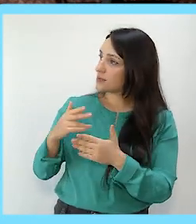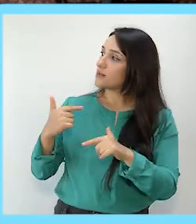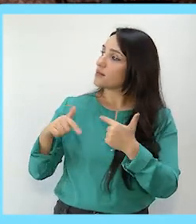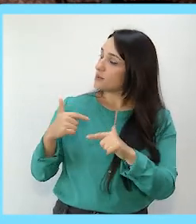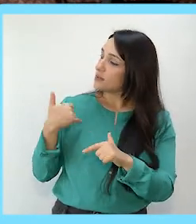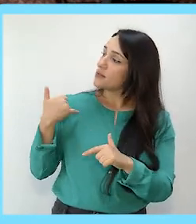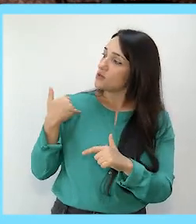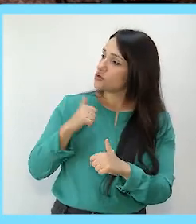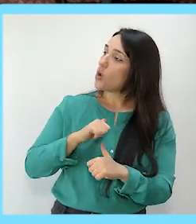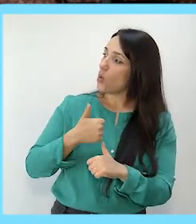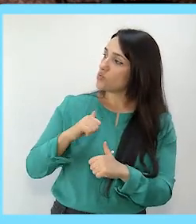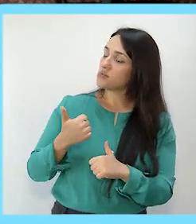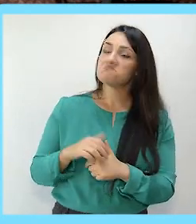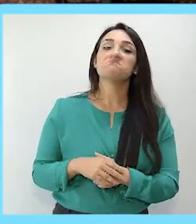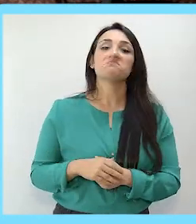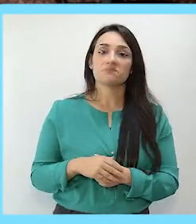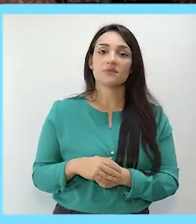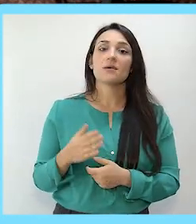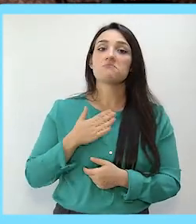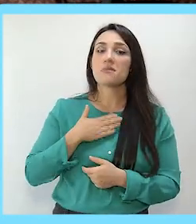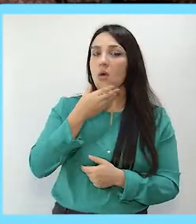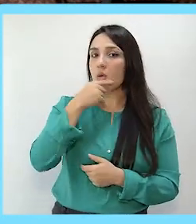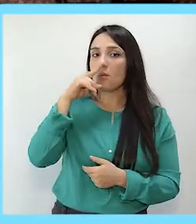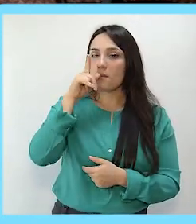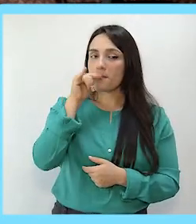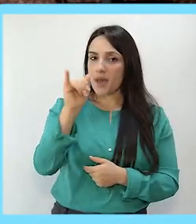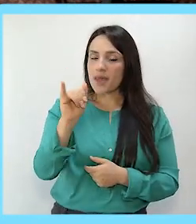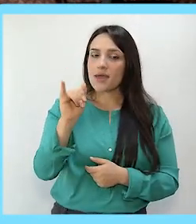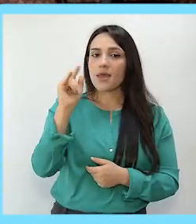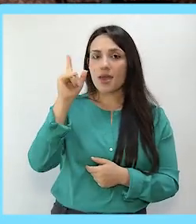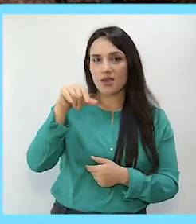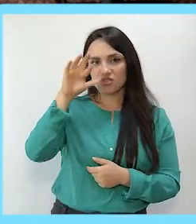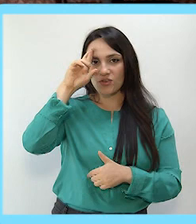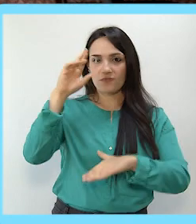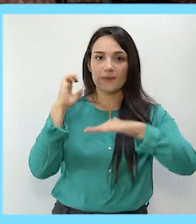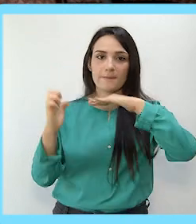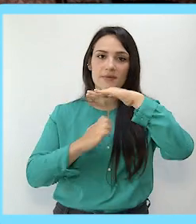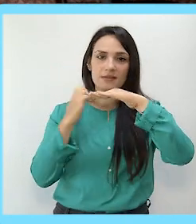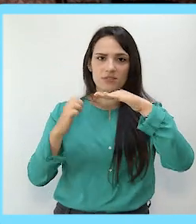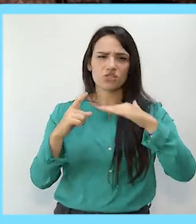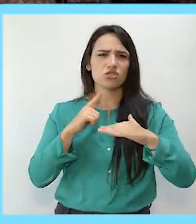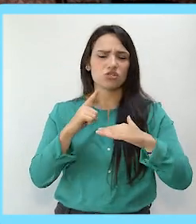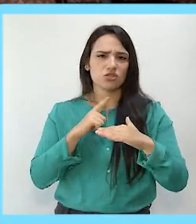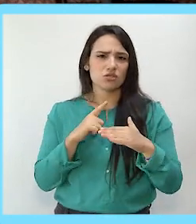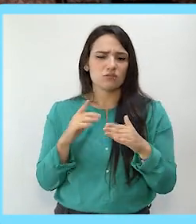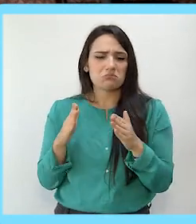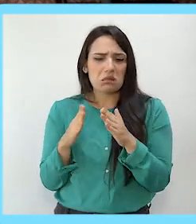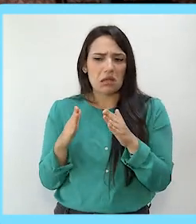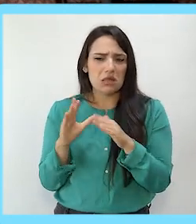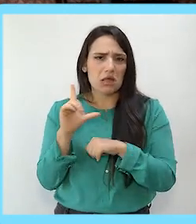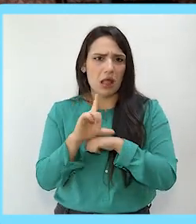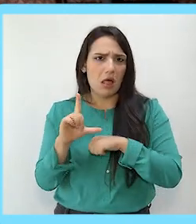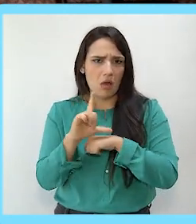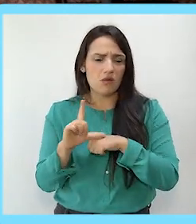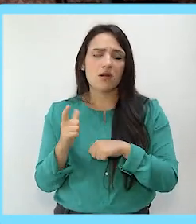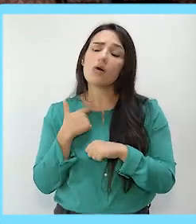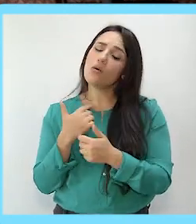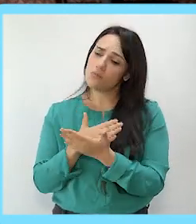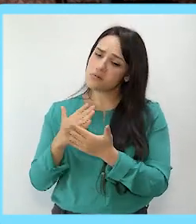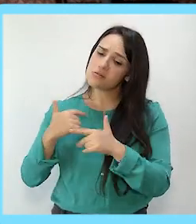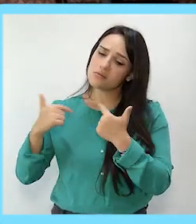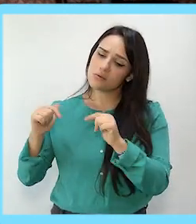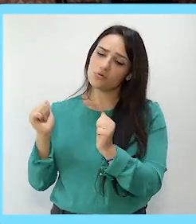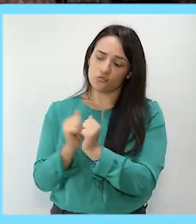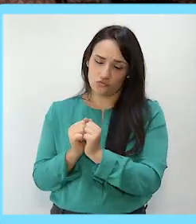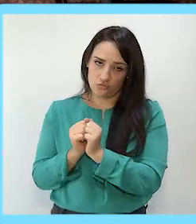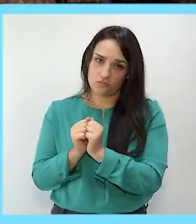trabalhar com 11 anos de idade. 11 anos? 11 anos. Meu pai era empresário e ele tinha um comércio pequeno, né? E eu